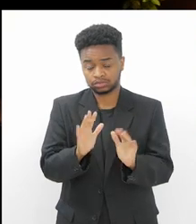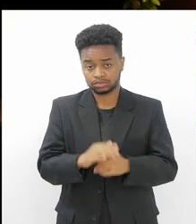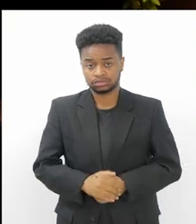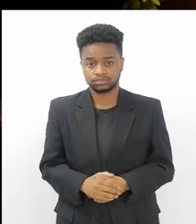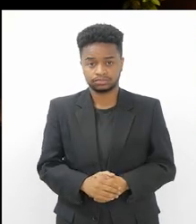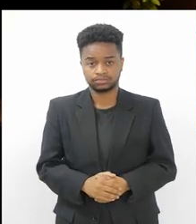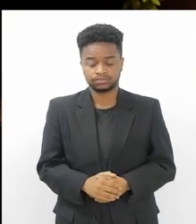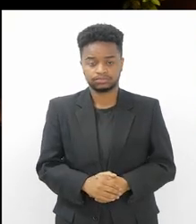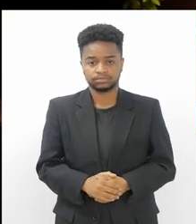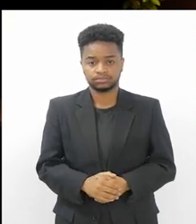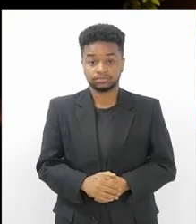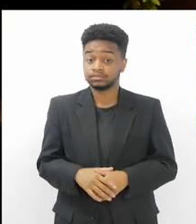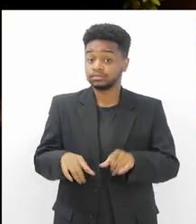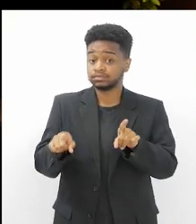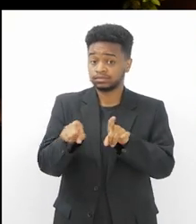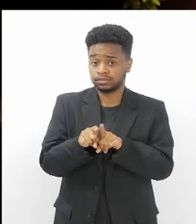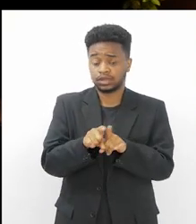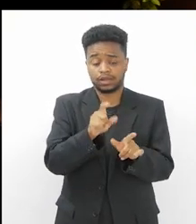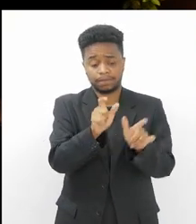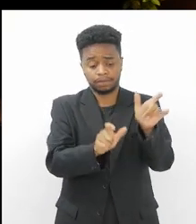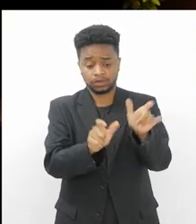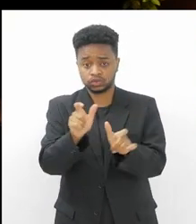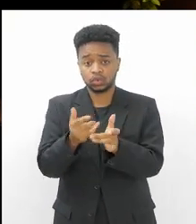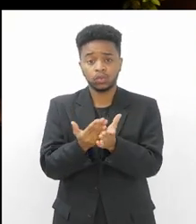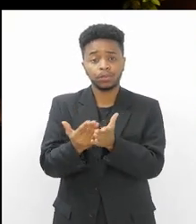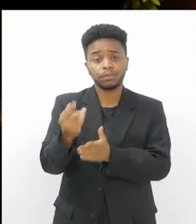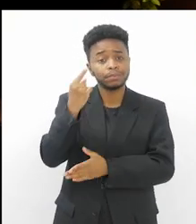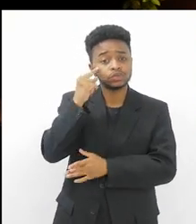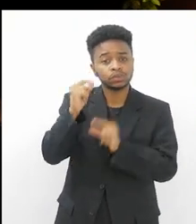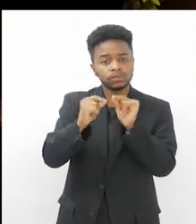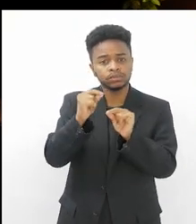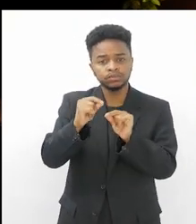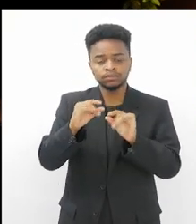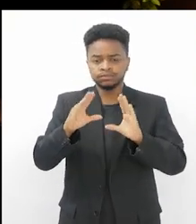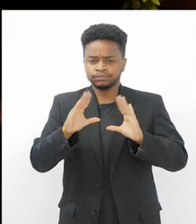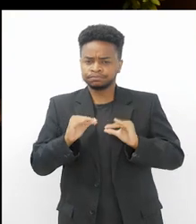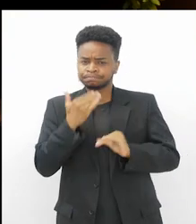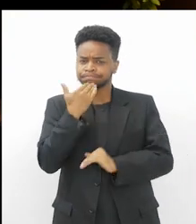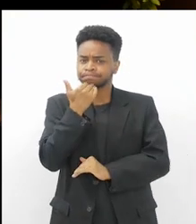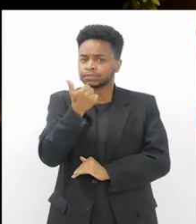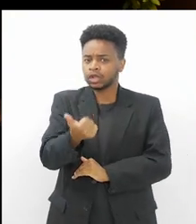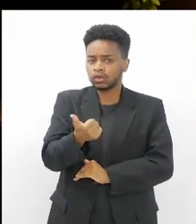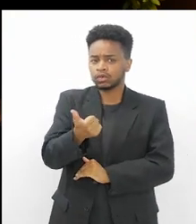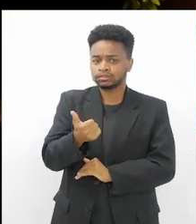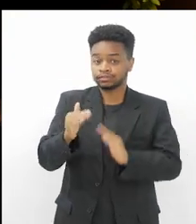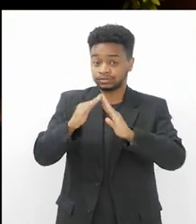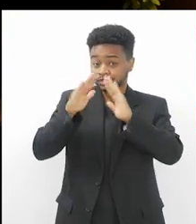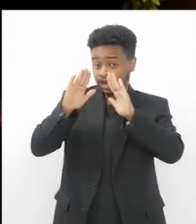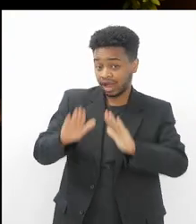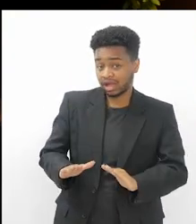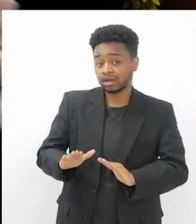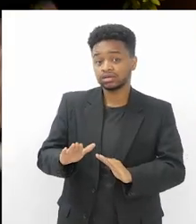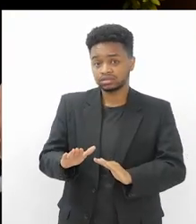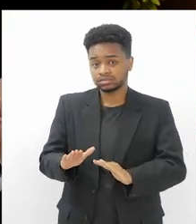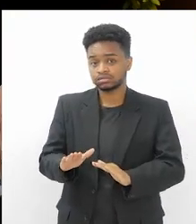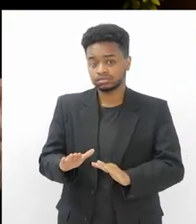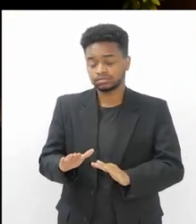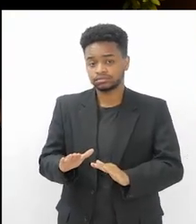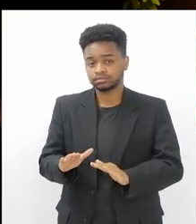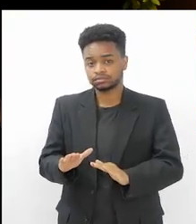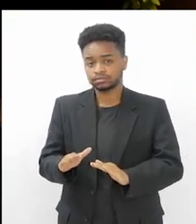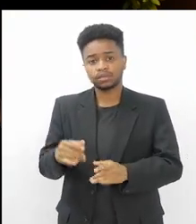real. Além disso, as pessoas começam a achar que é mais confortável você ficar em